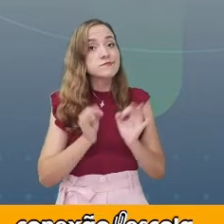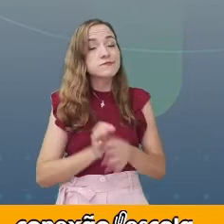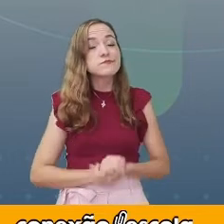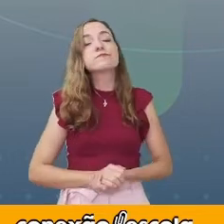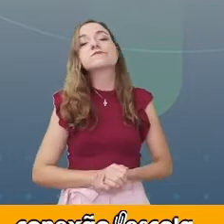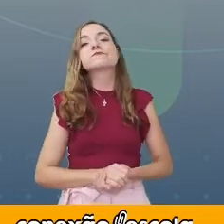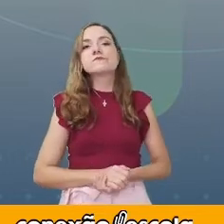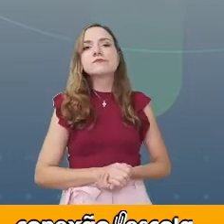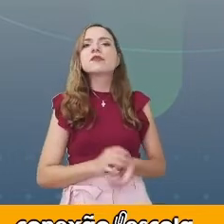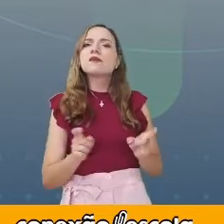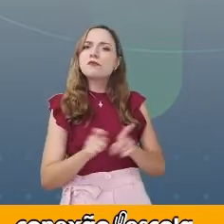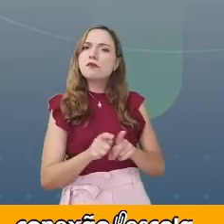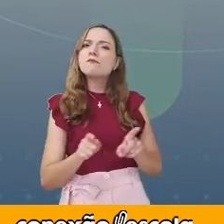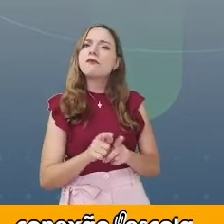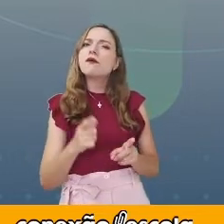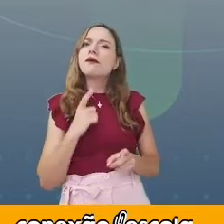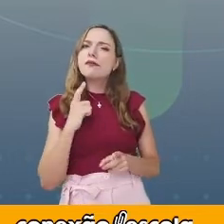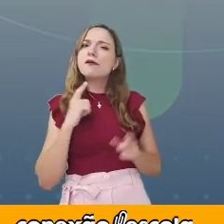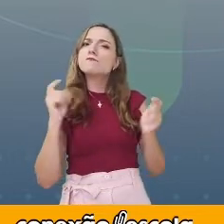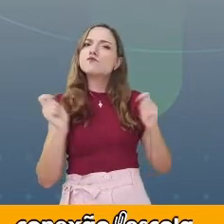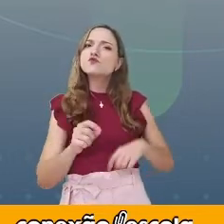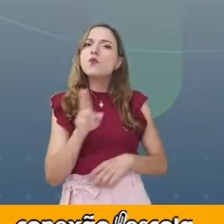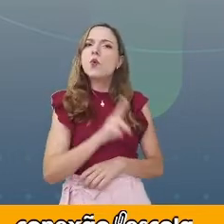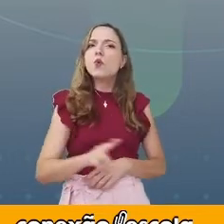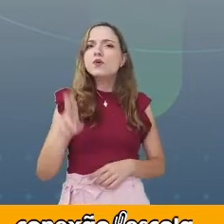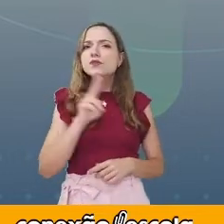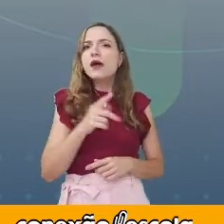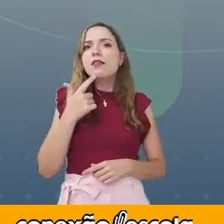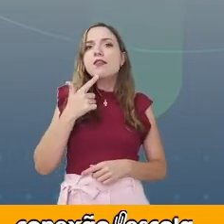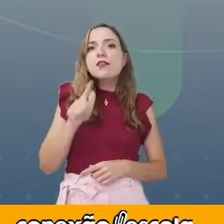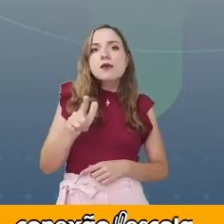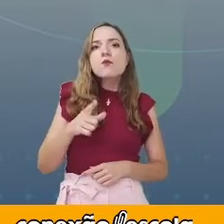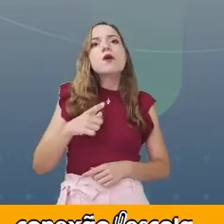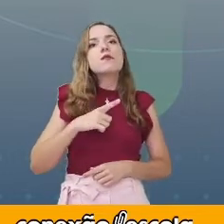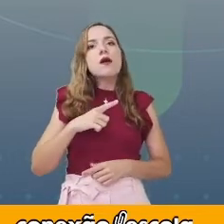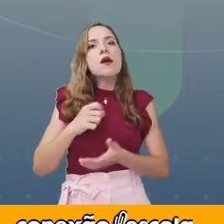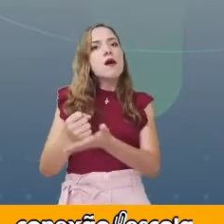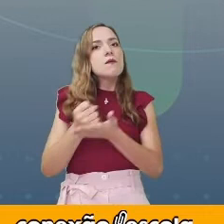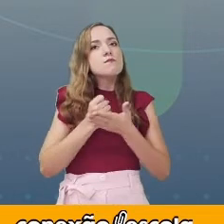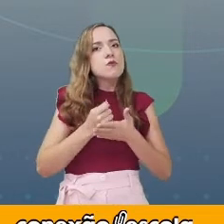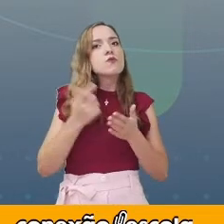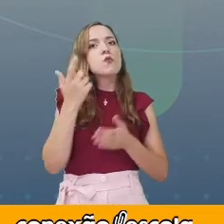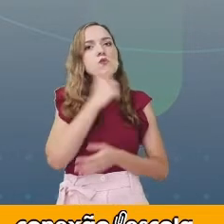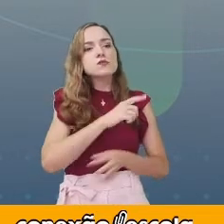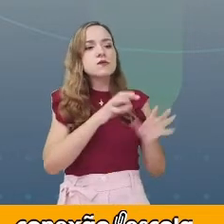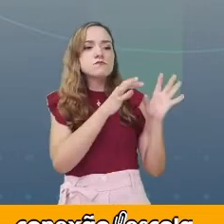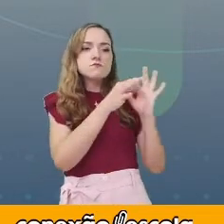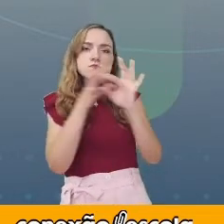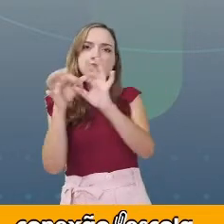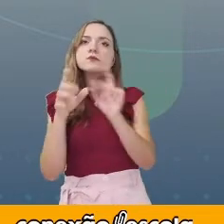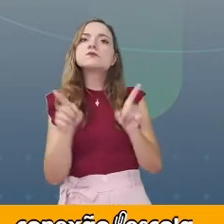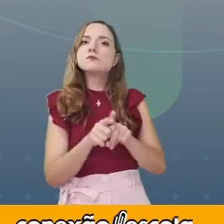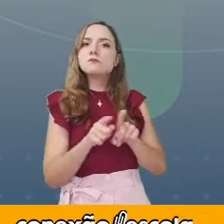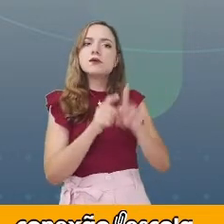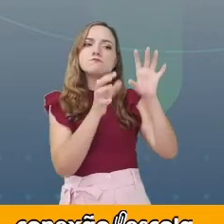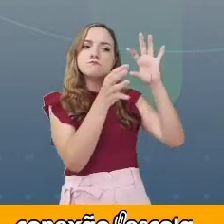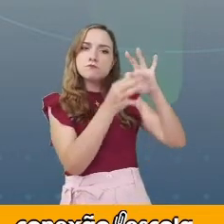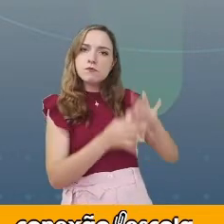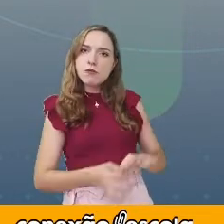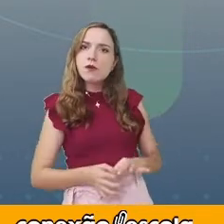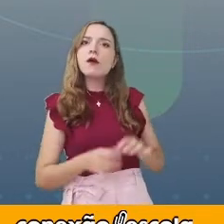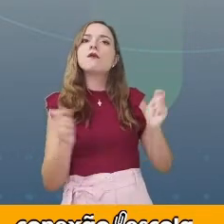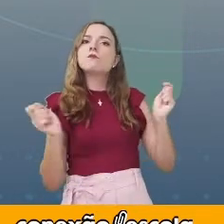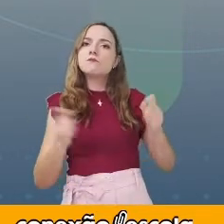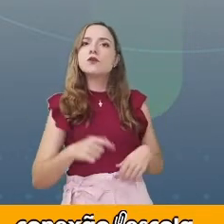disso, há uma série de recursos então da língua que colaboram para a construção da coerência e coesão e,